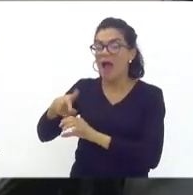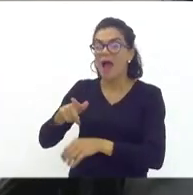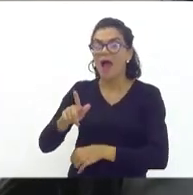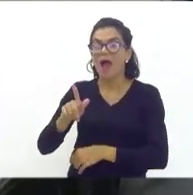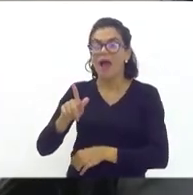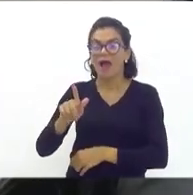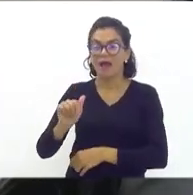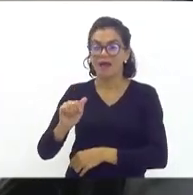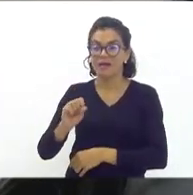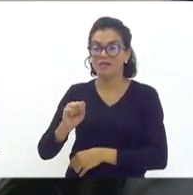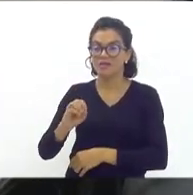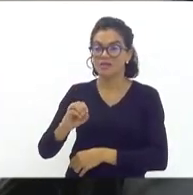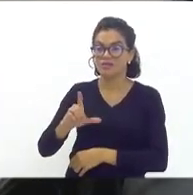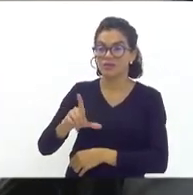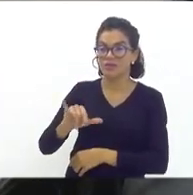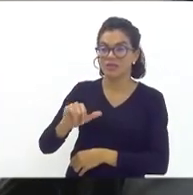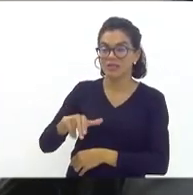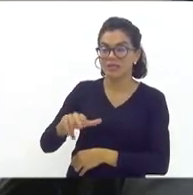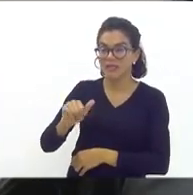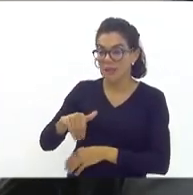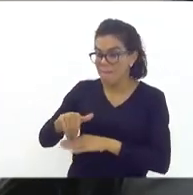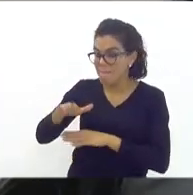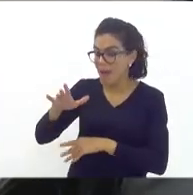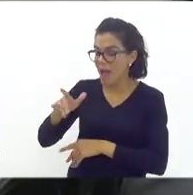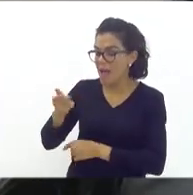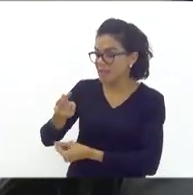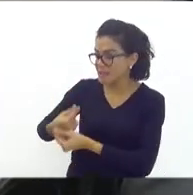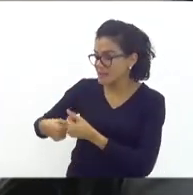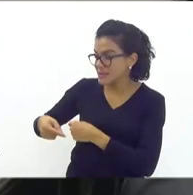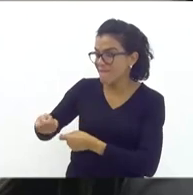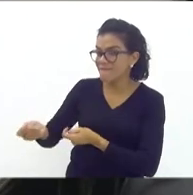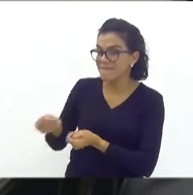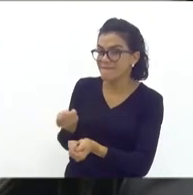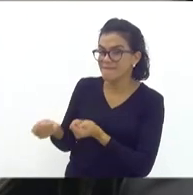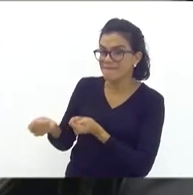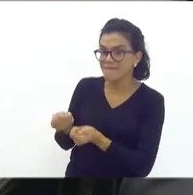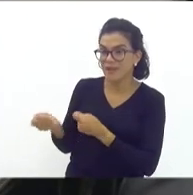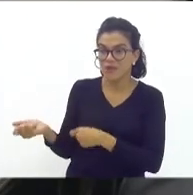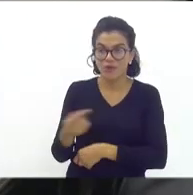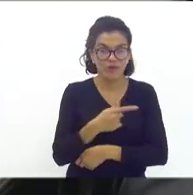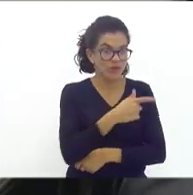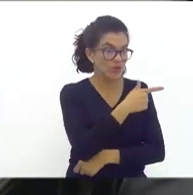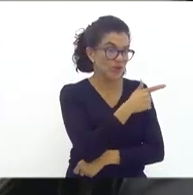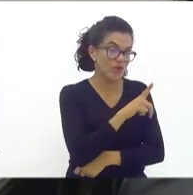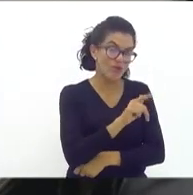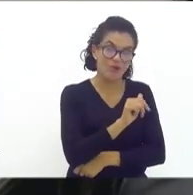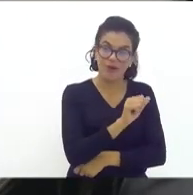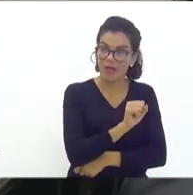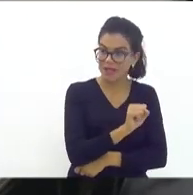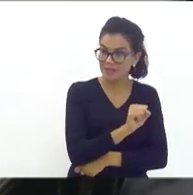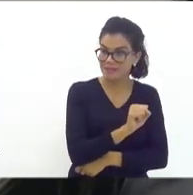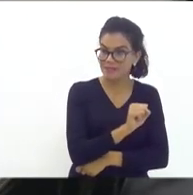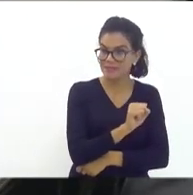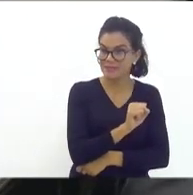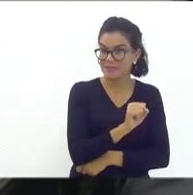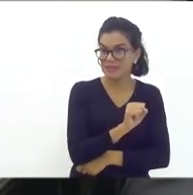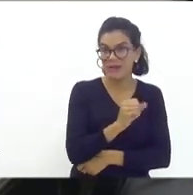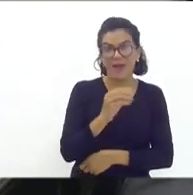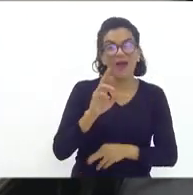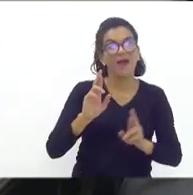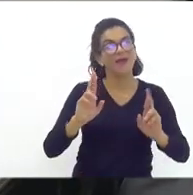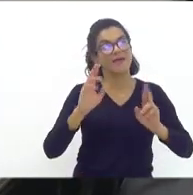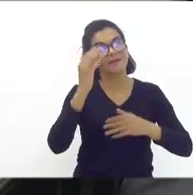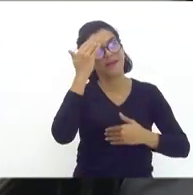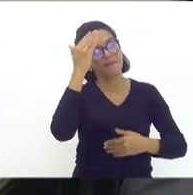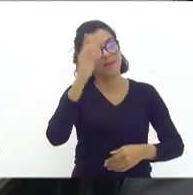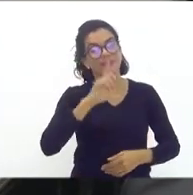entendeu ao ponto da gasolina ser mais econômico que o gás Ainda bem que tem o de 75% de